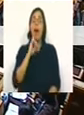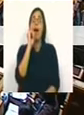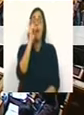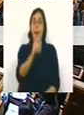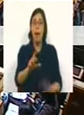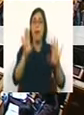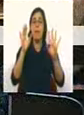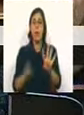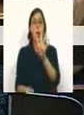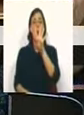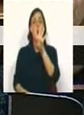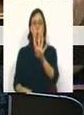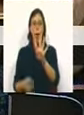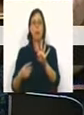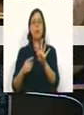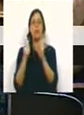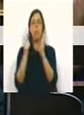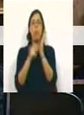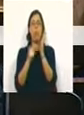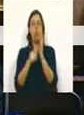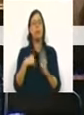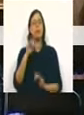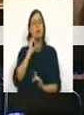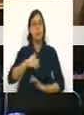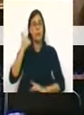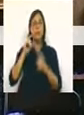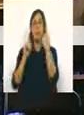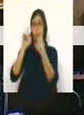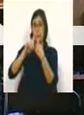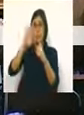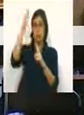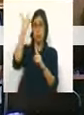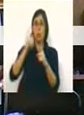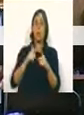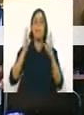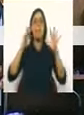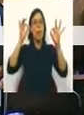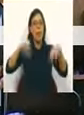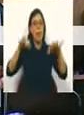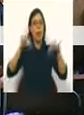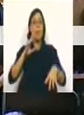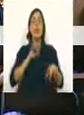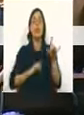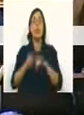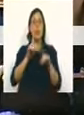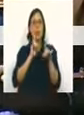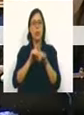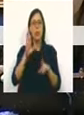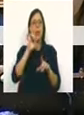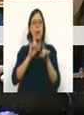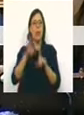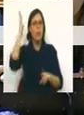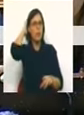para quatro pontos que nos parecem essenciais. Primeiro, tem que acabar, senhora deputada Joana